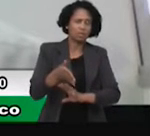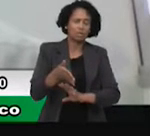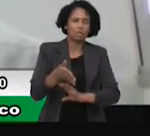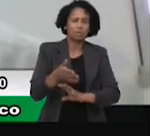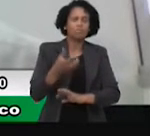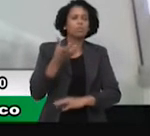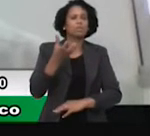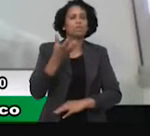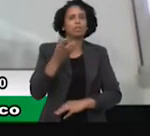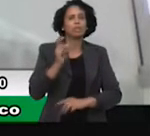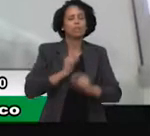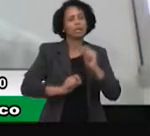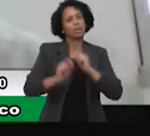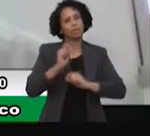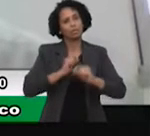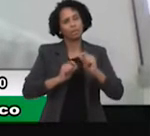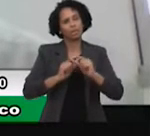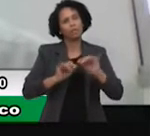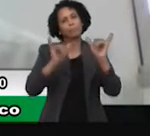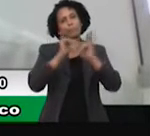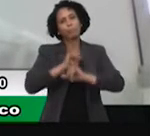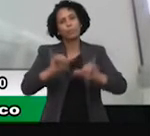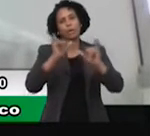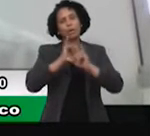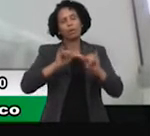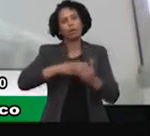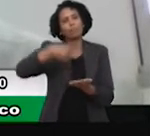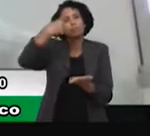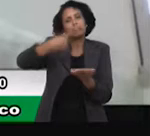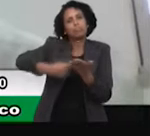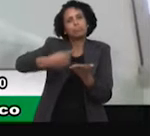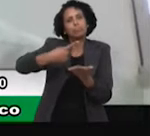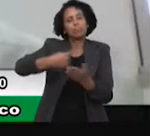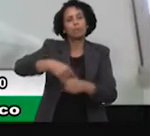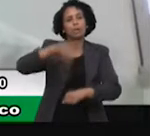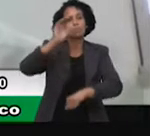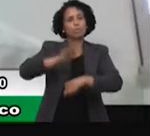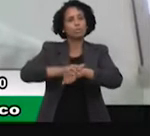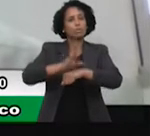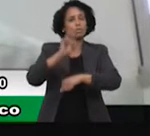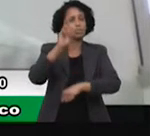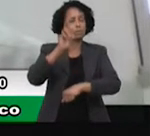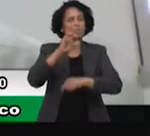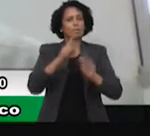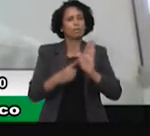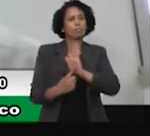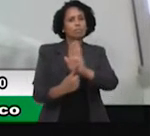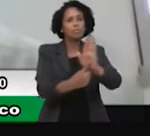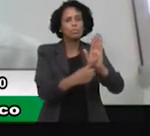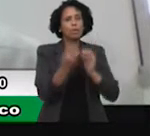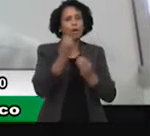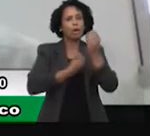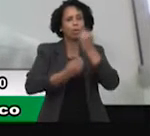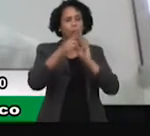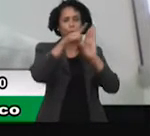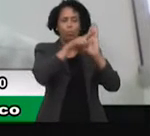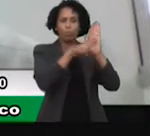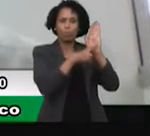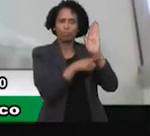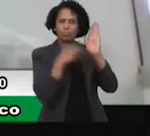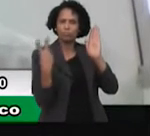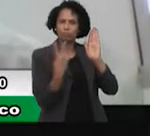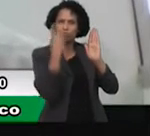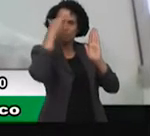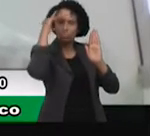aqui manifestar aqui o meu compromisso de que quero continuar representando esses princípios e valores que os senhores